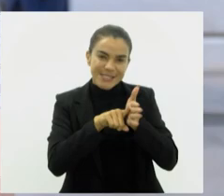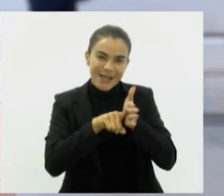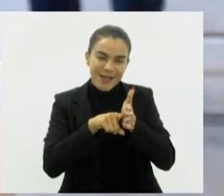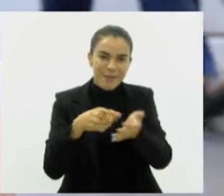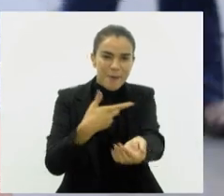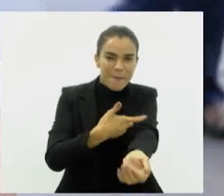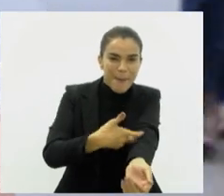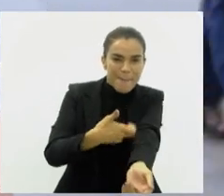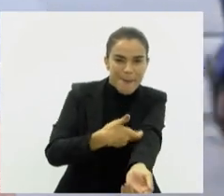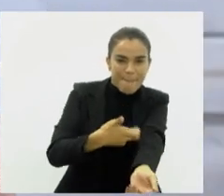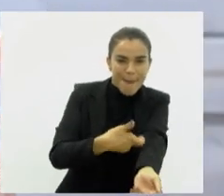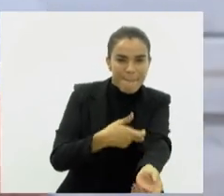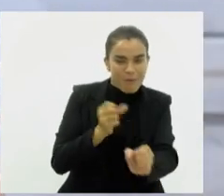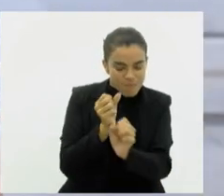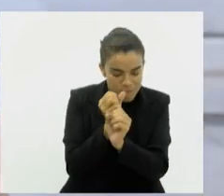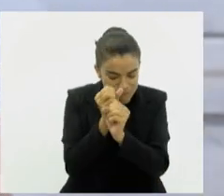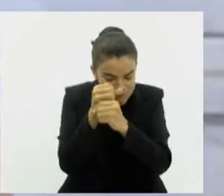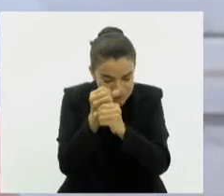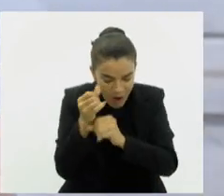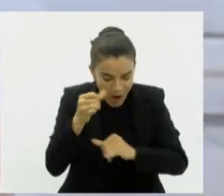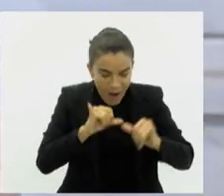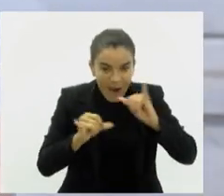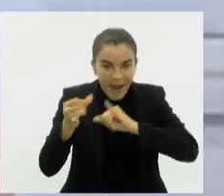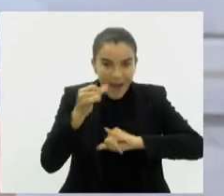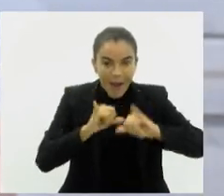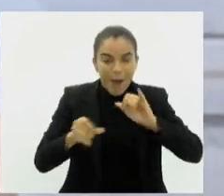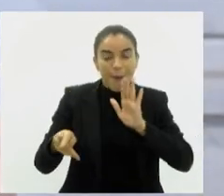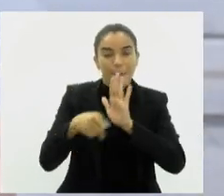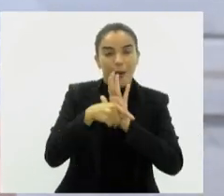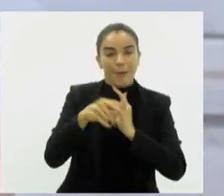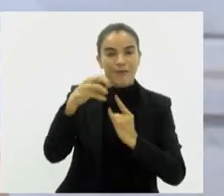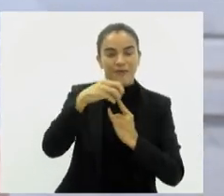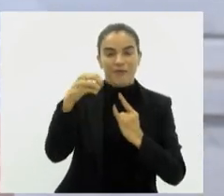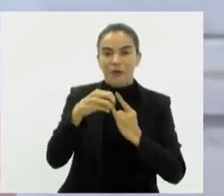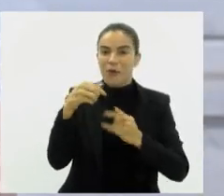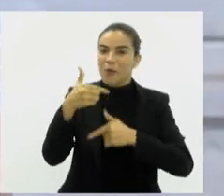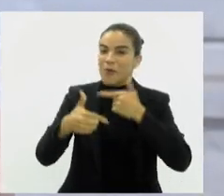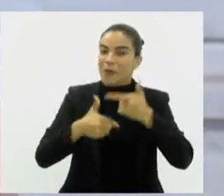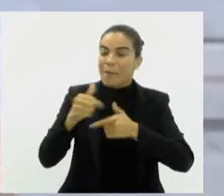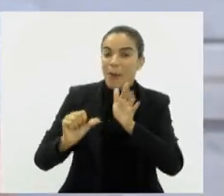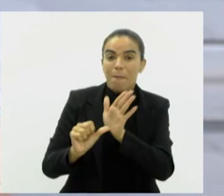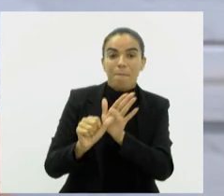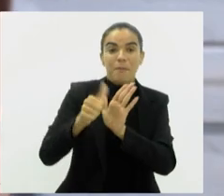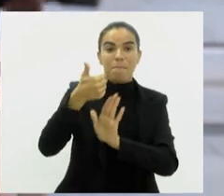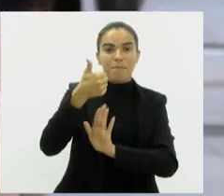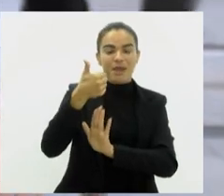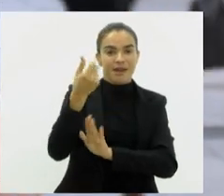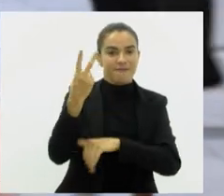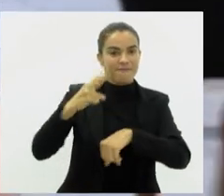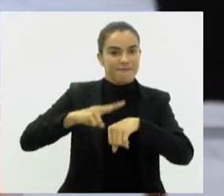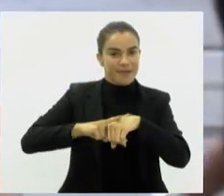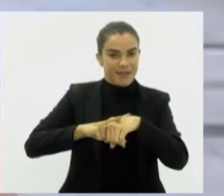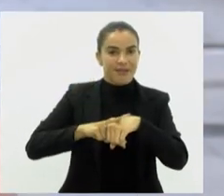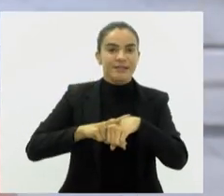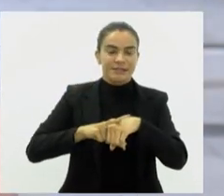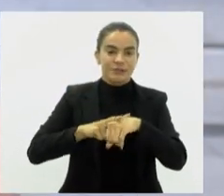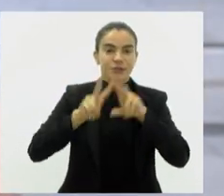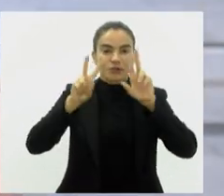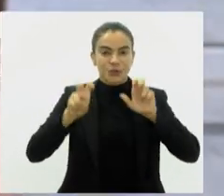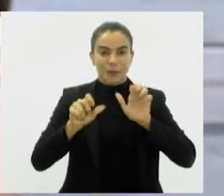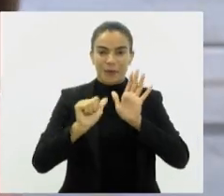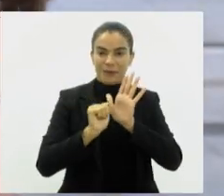fazerem análises no laboratório da Fiocruz. Foi um trabalho pioneiro também em síndrome de Down.